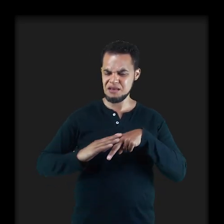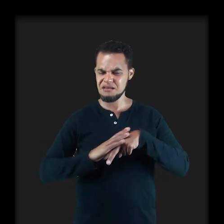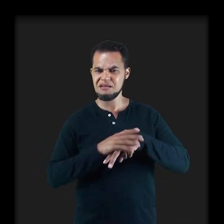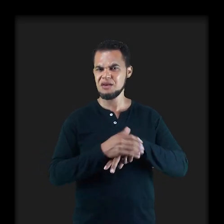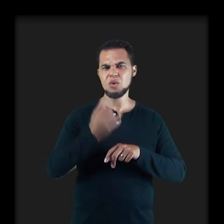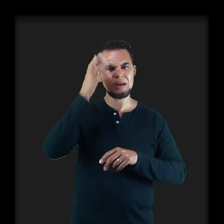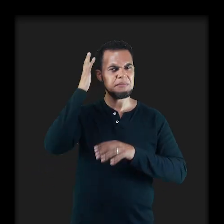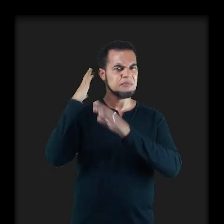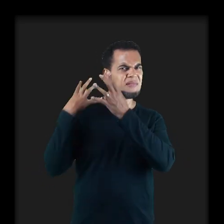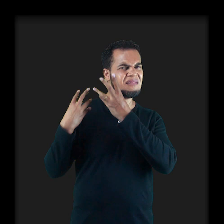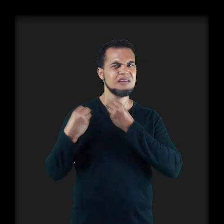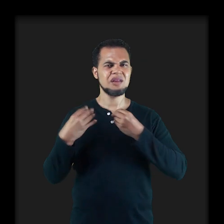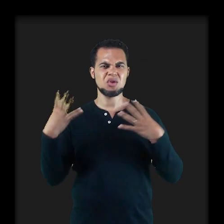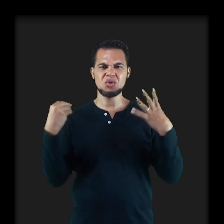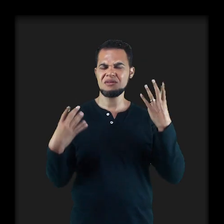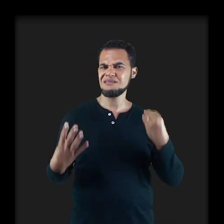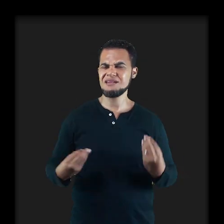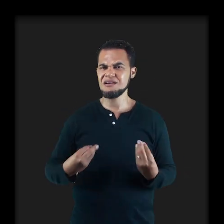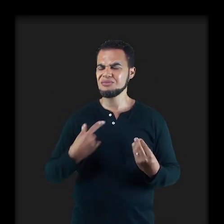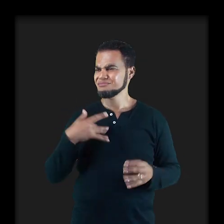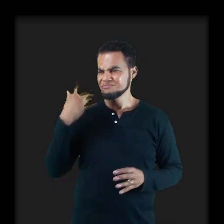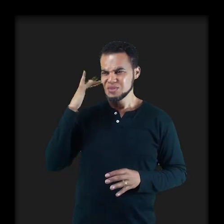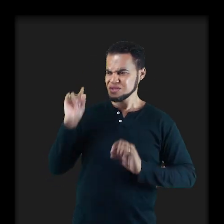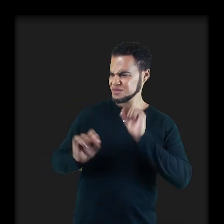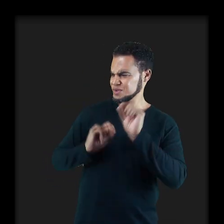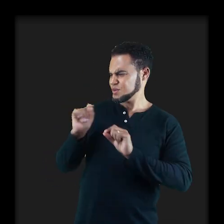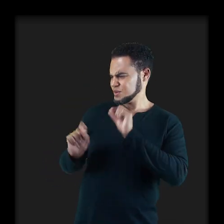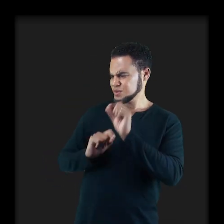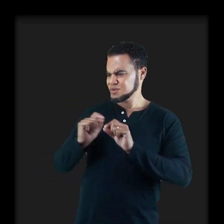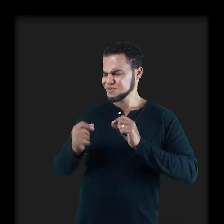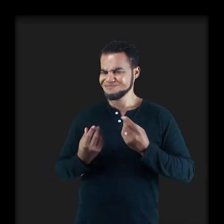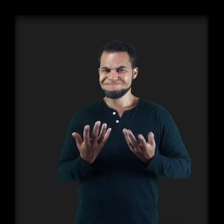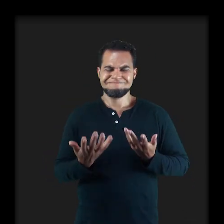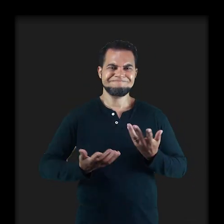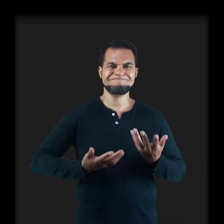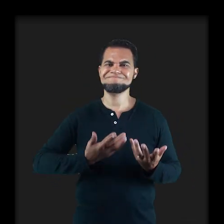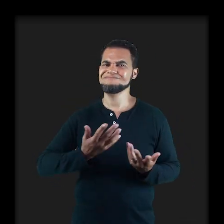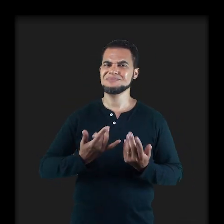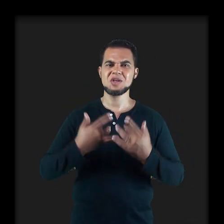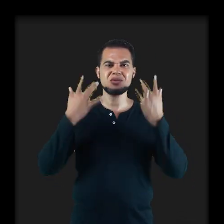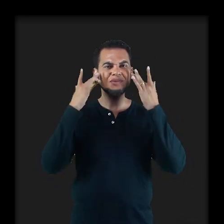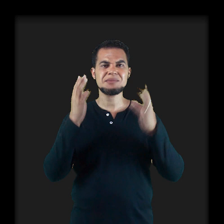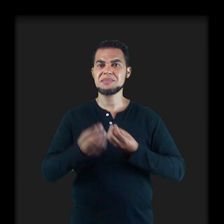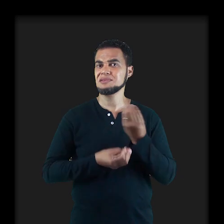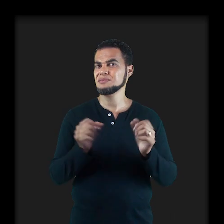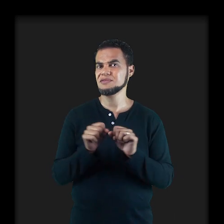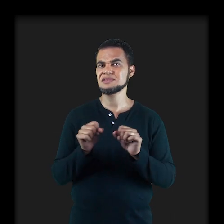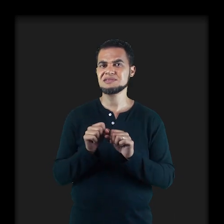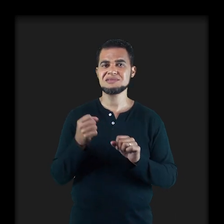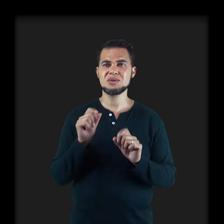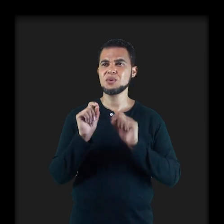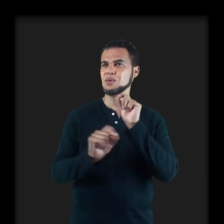perna ou no cabelo, tocando. Eu não sabia o que era, né? Então, não sabia